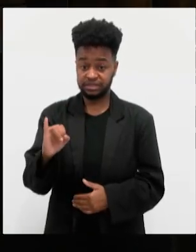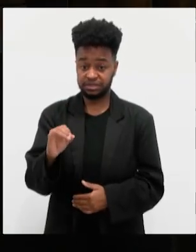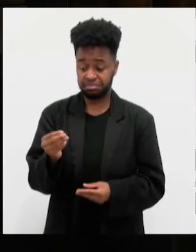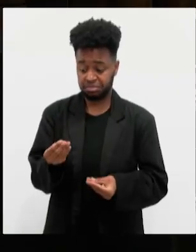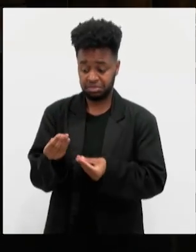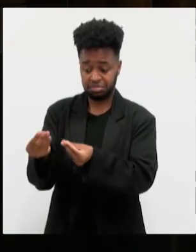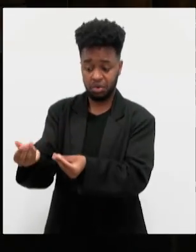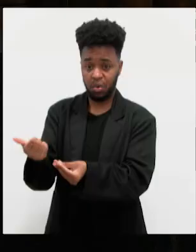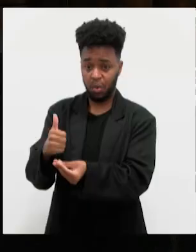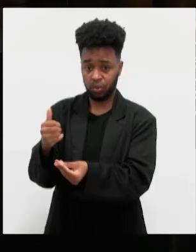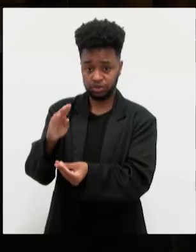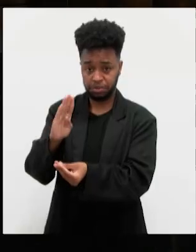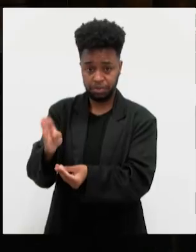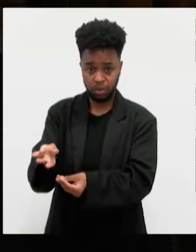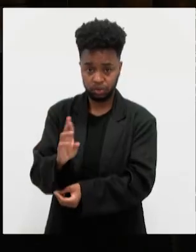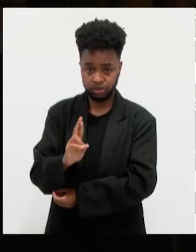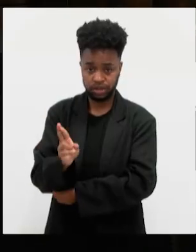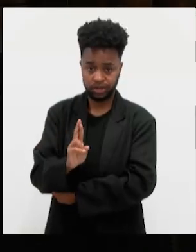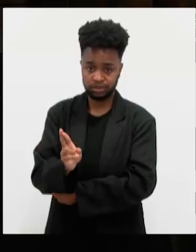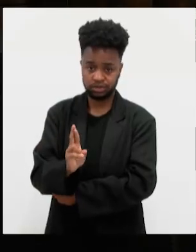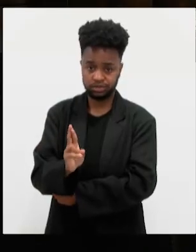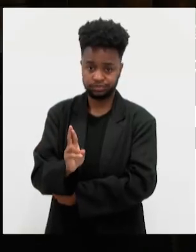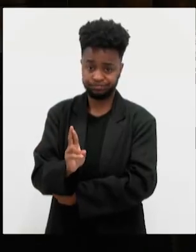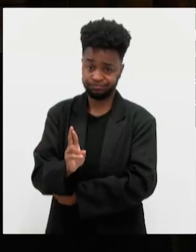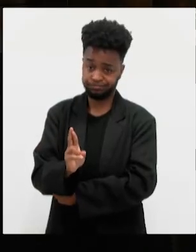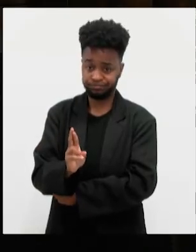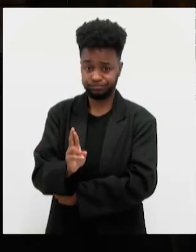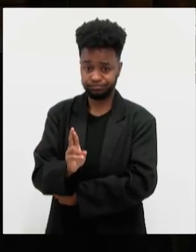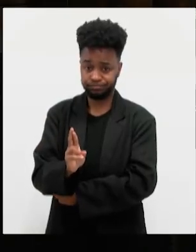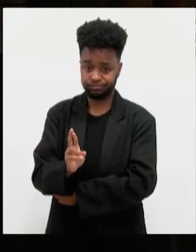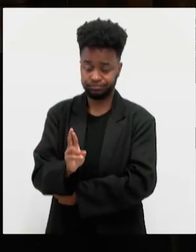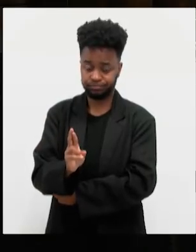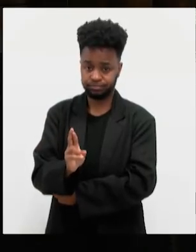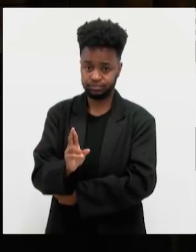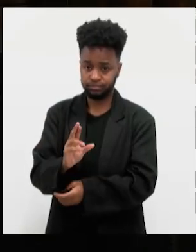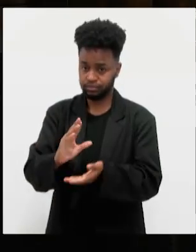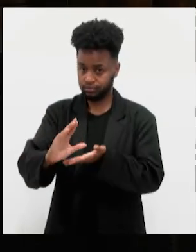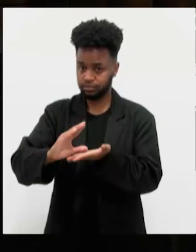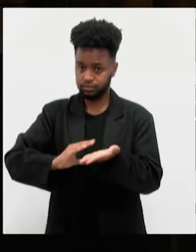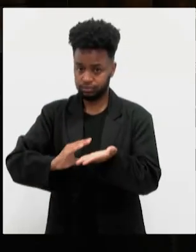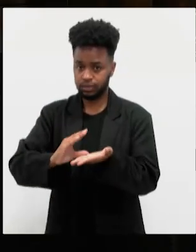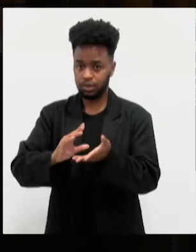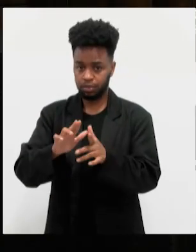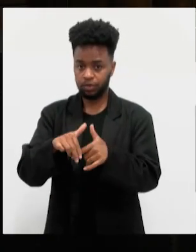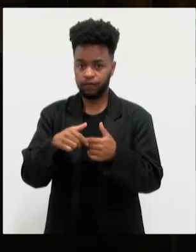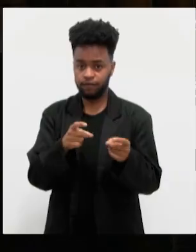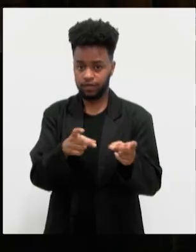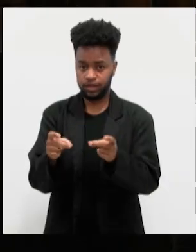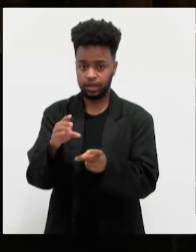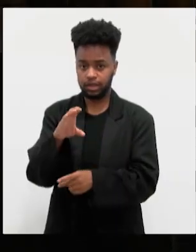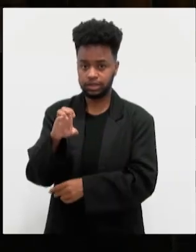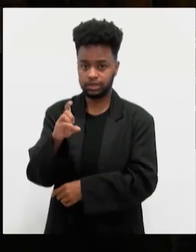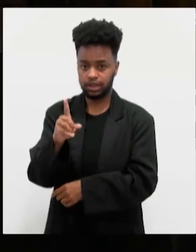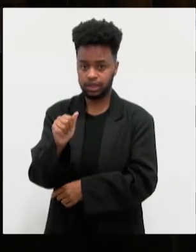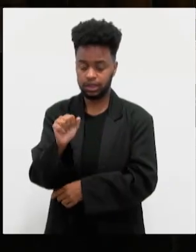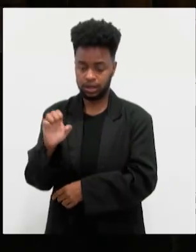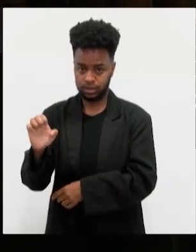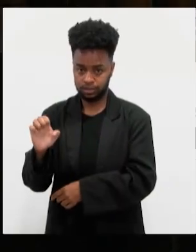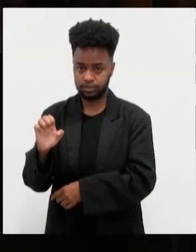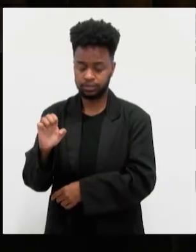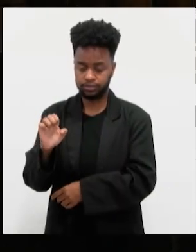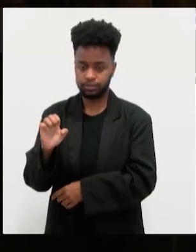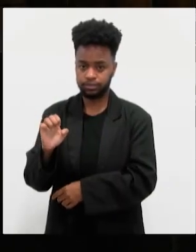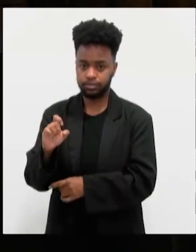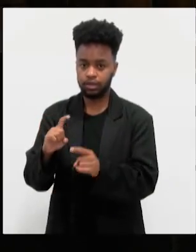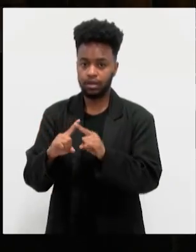11 bilhões de reais, né, de outorga da venda da SEDAI, e